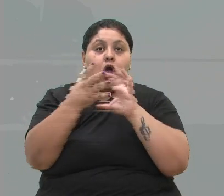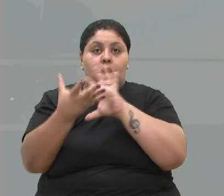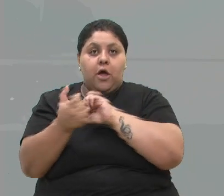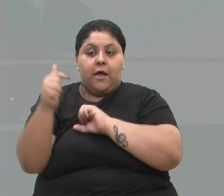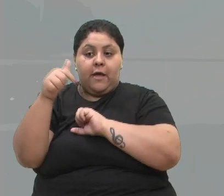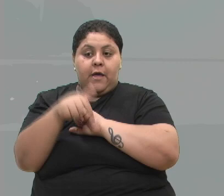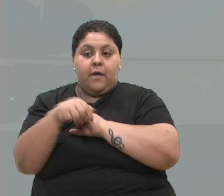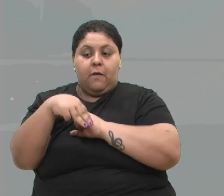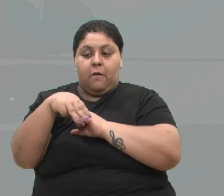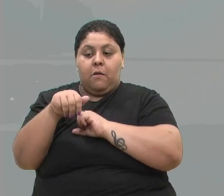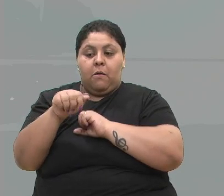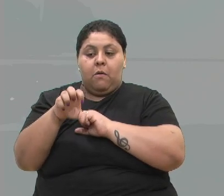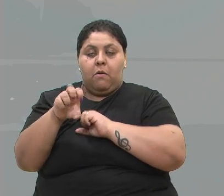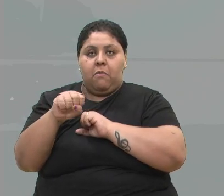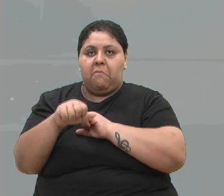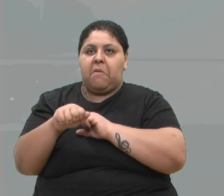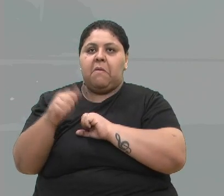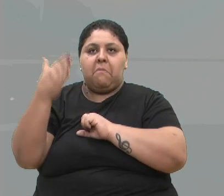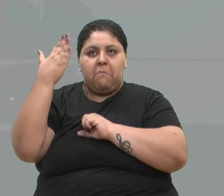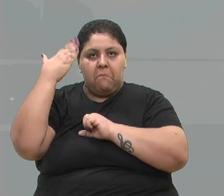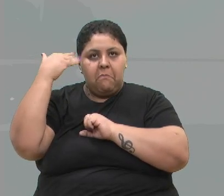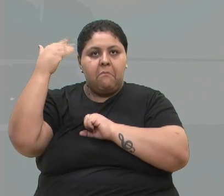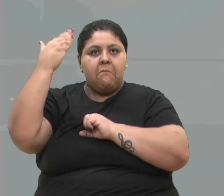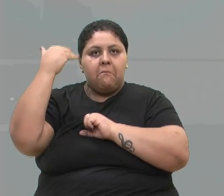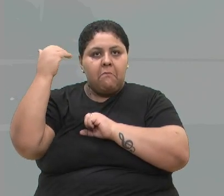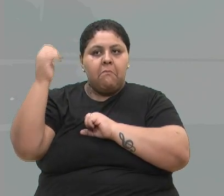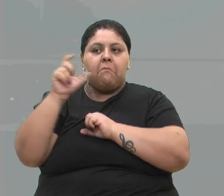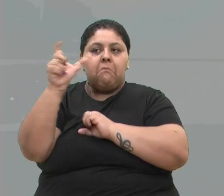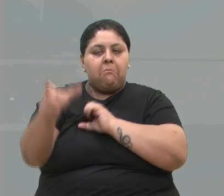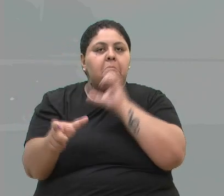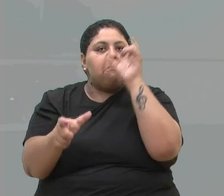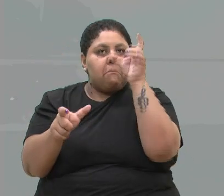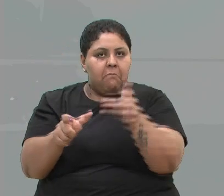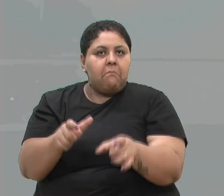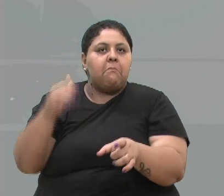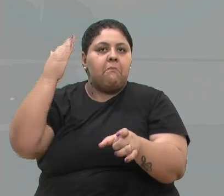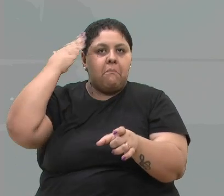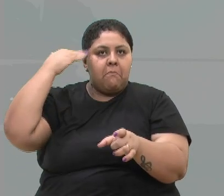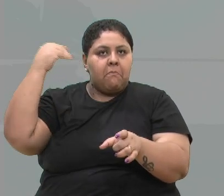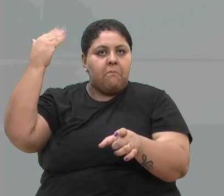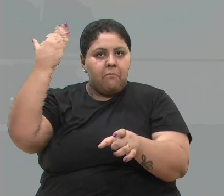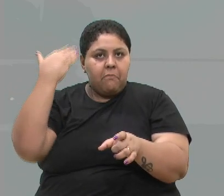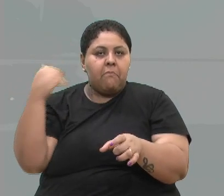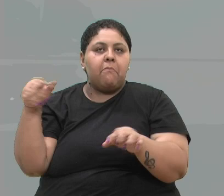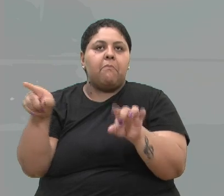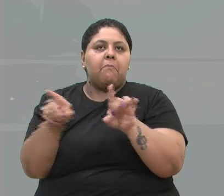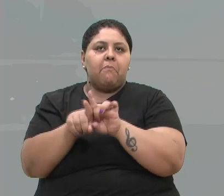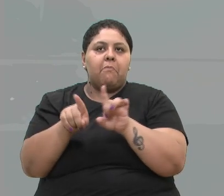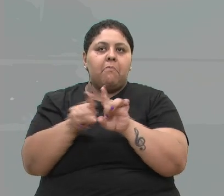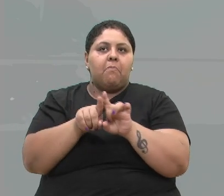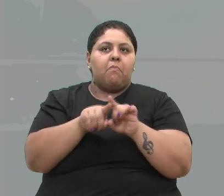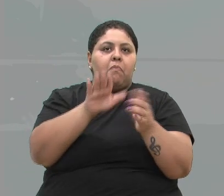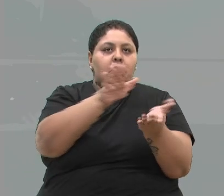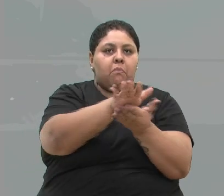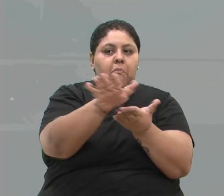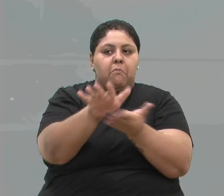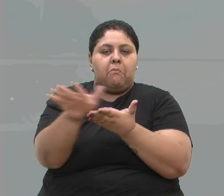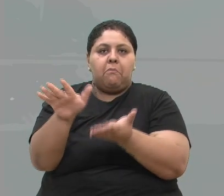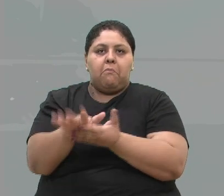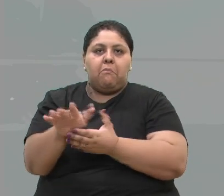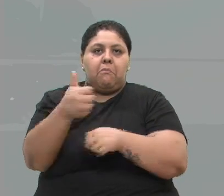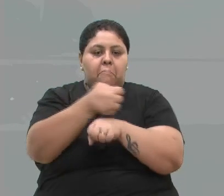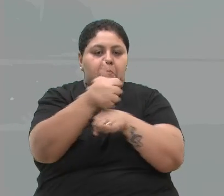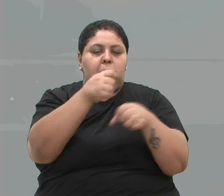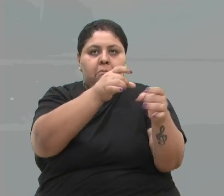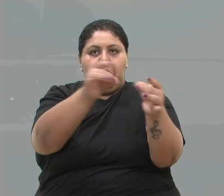Maesa está tendo um sucesso em público e um sucesso também nos seus produtos, que ali os nossos